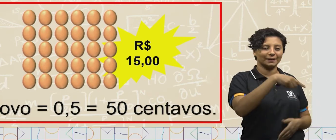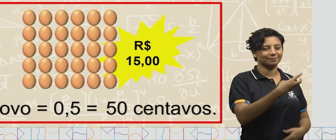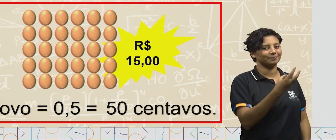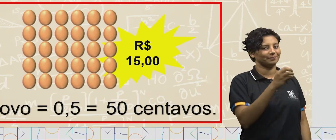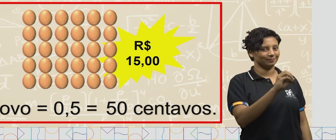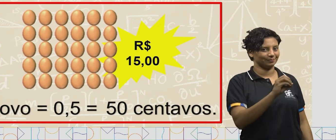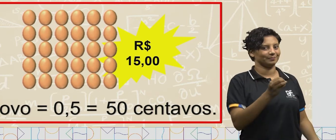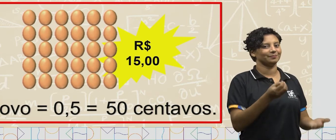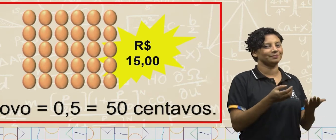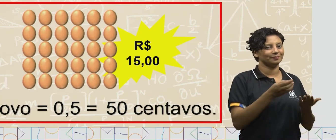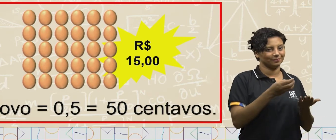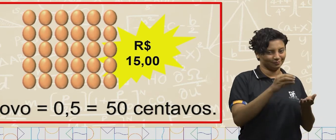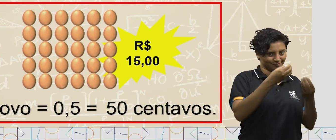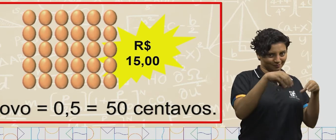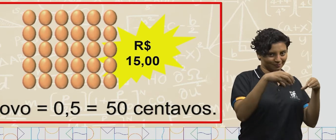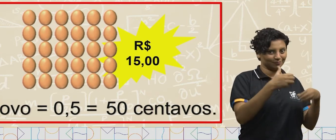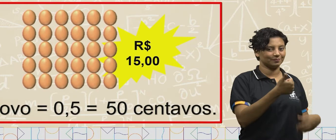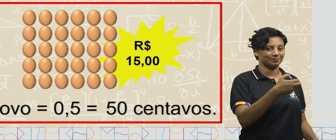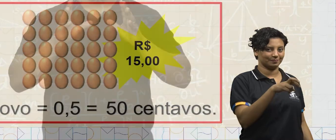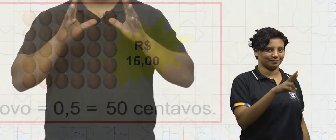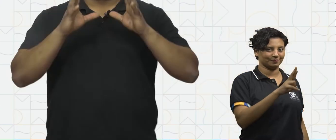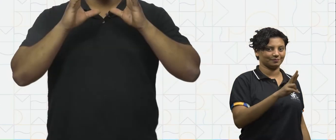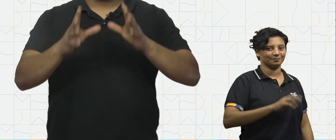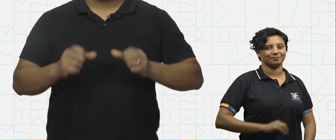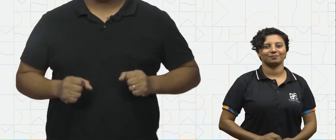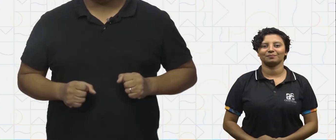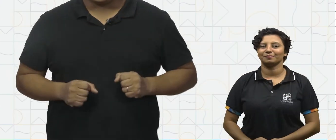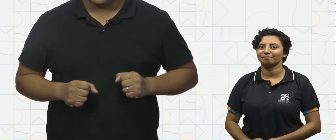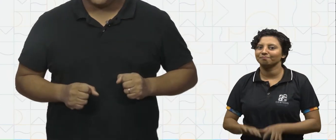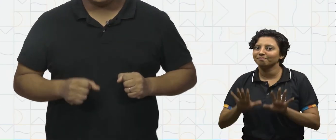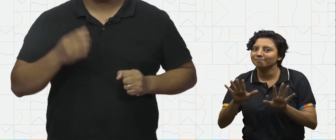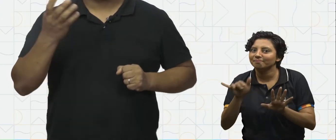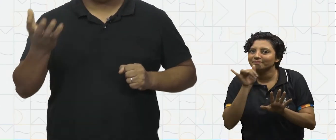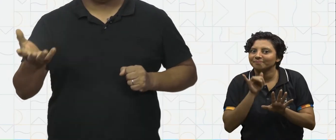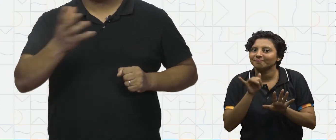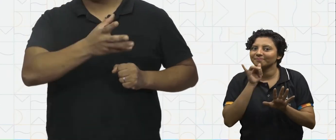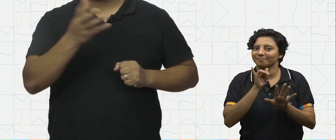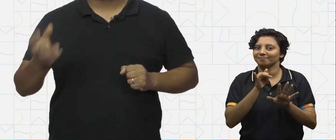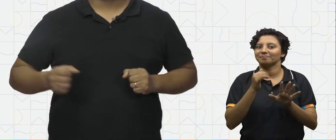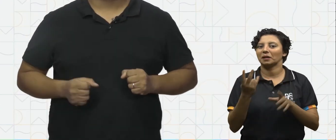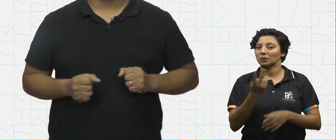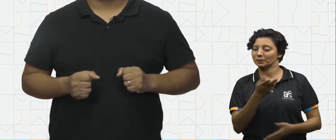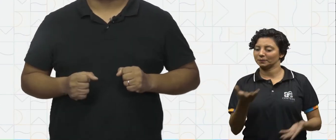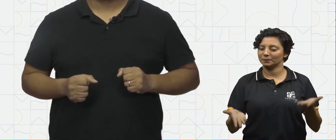com 30 ovos por R$15. Nesse exemplo,